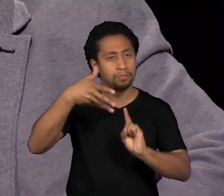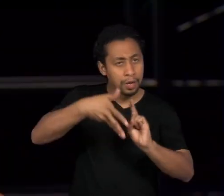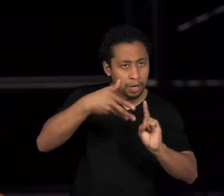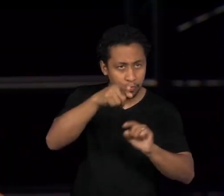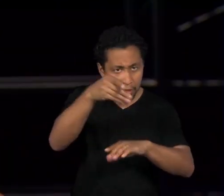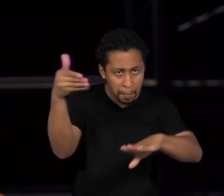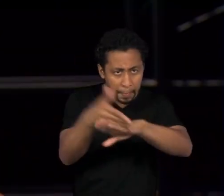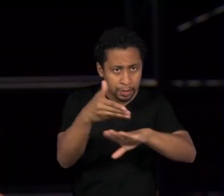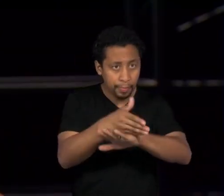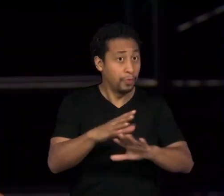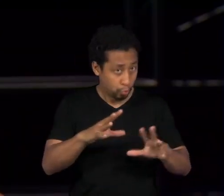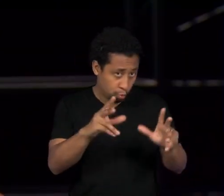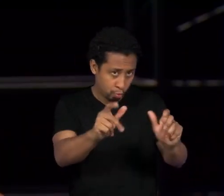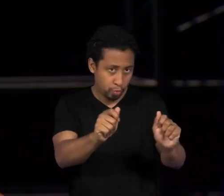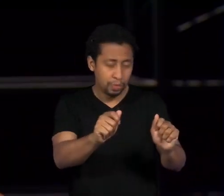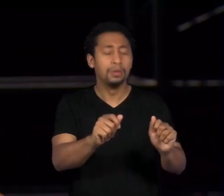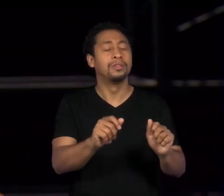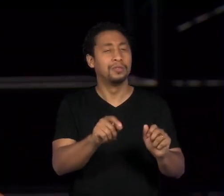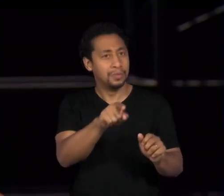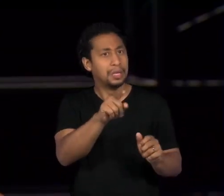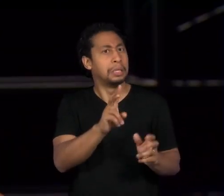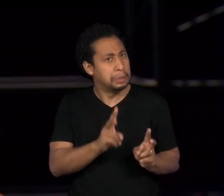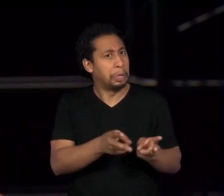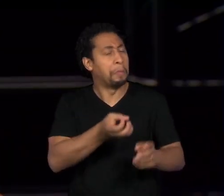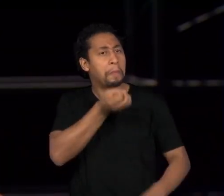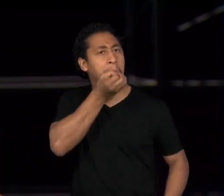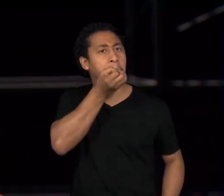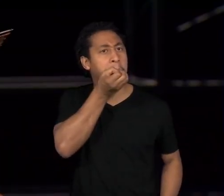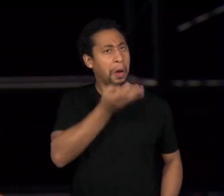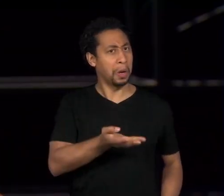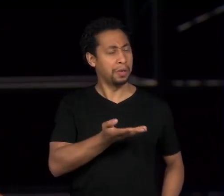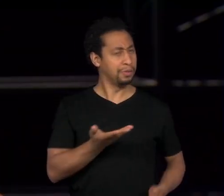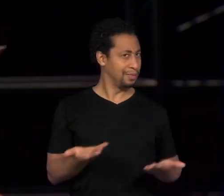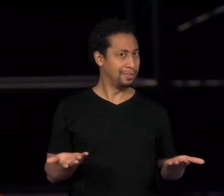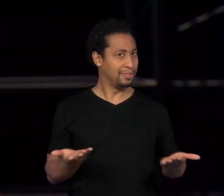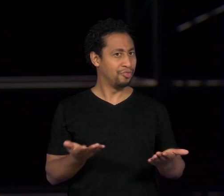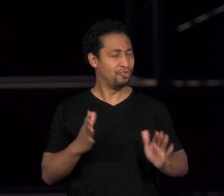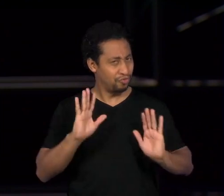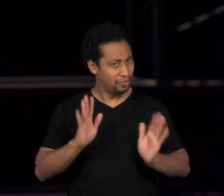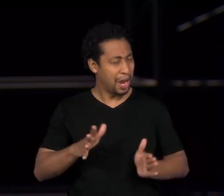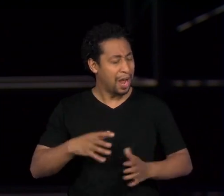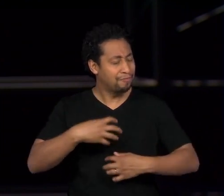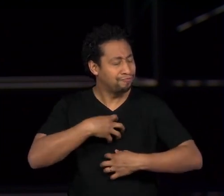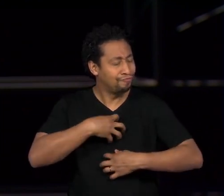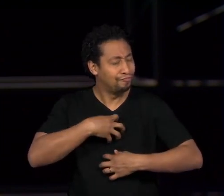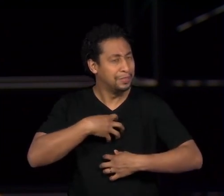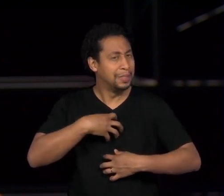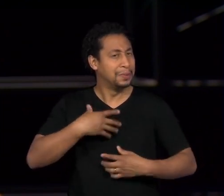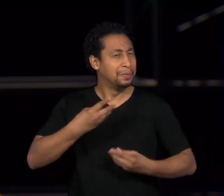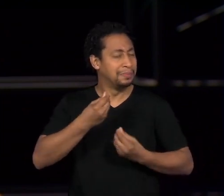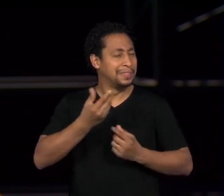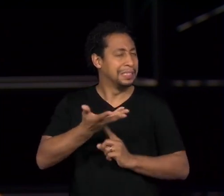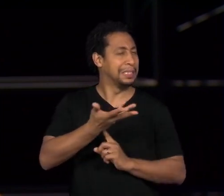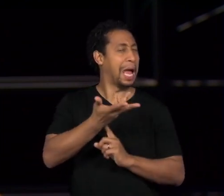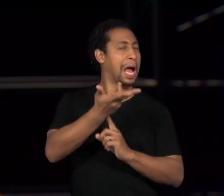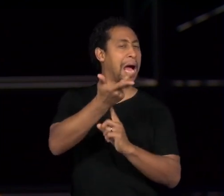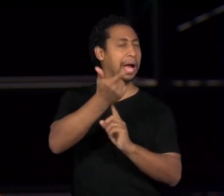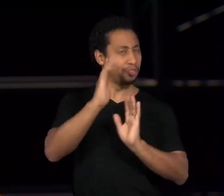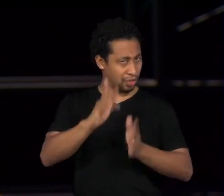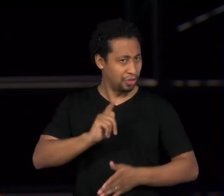tudo e você disz que sempre se saía muito bem quer dizer já tinha uma veia artística ali se manifestando mesmo que